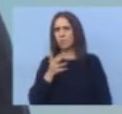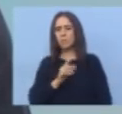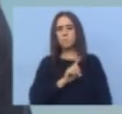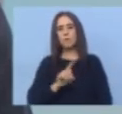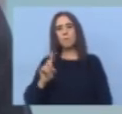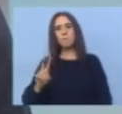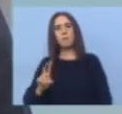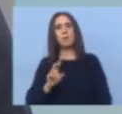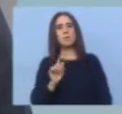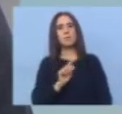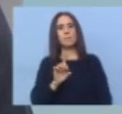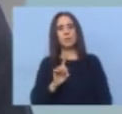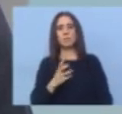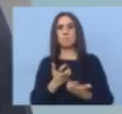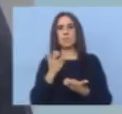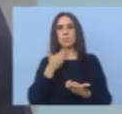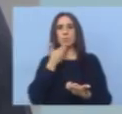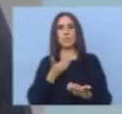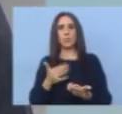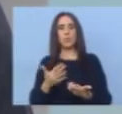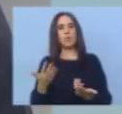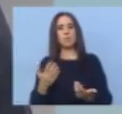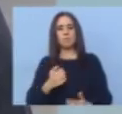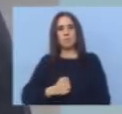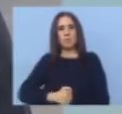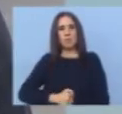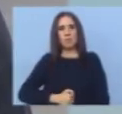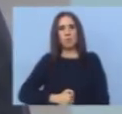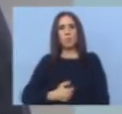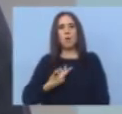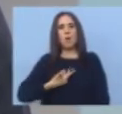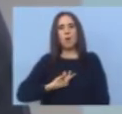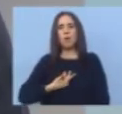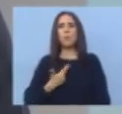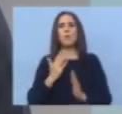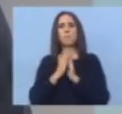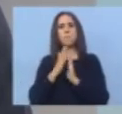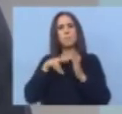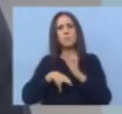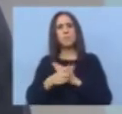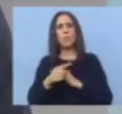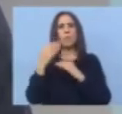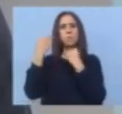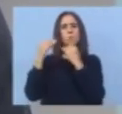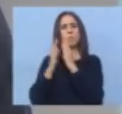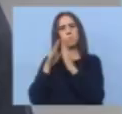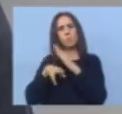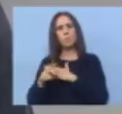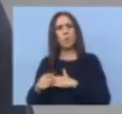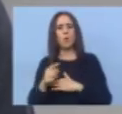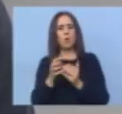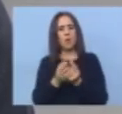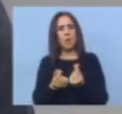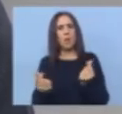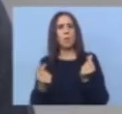uma experiência marcante. Tem que ver que ser católico não é só ir à missa, não é só a catequese, não é só rezar o terço, é também